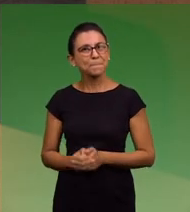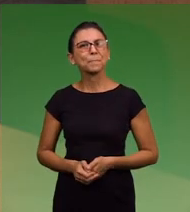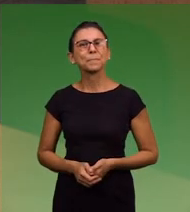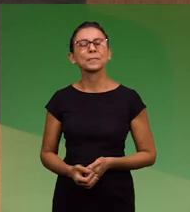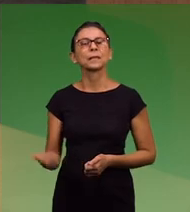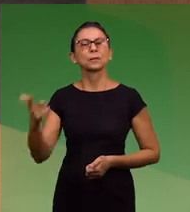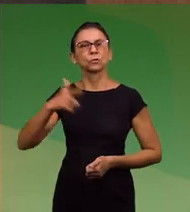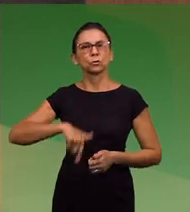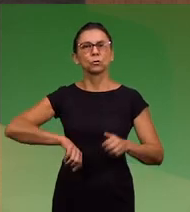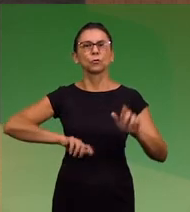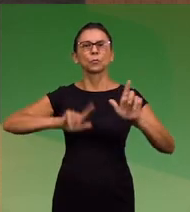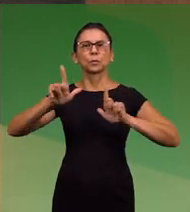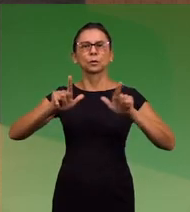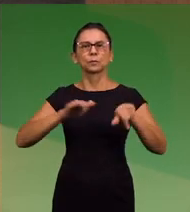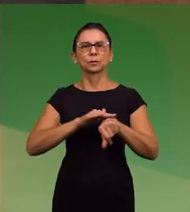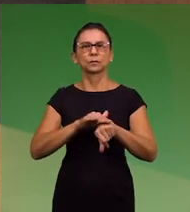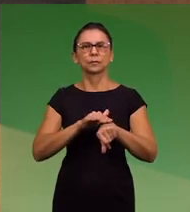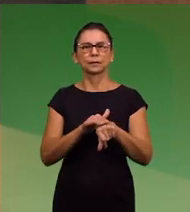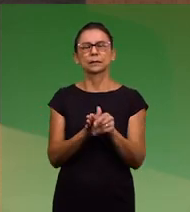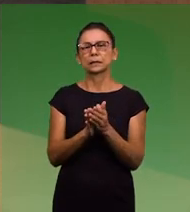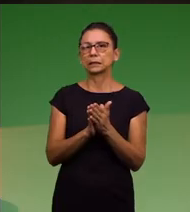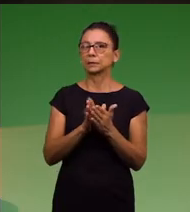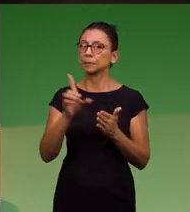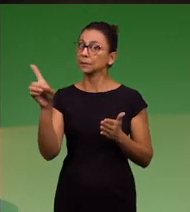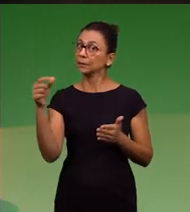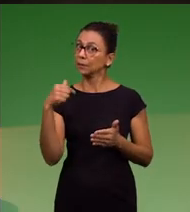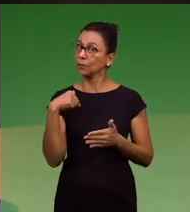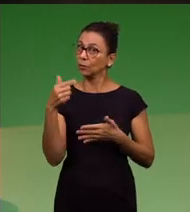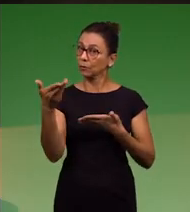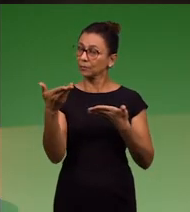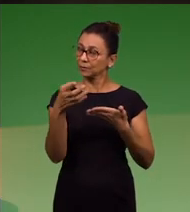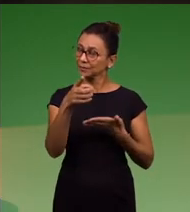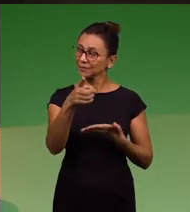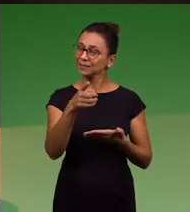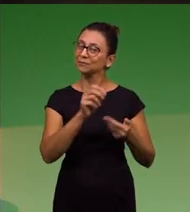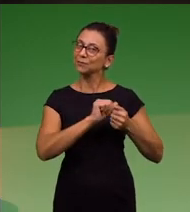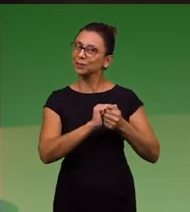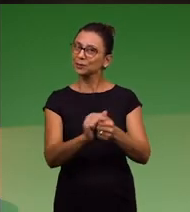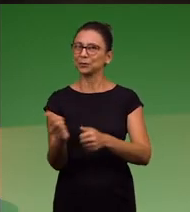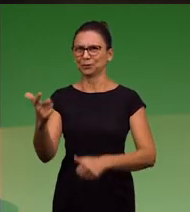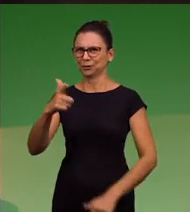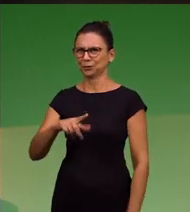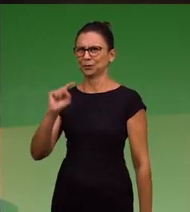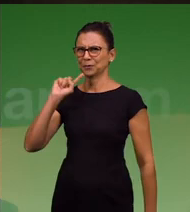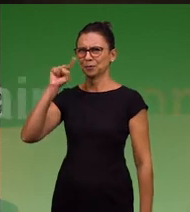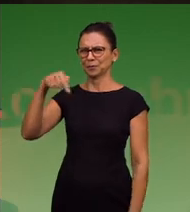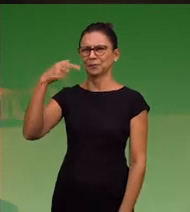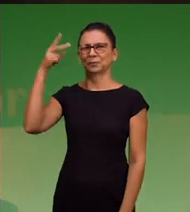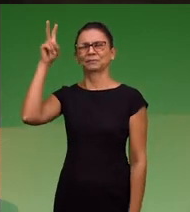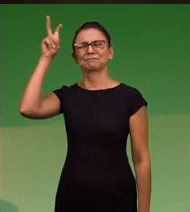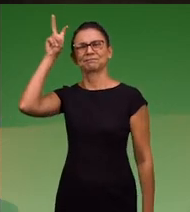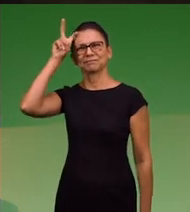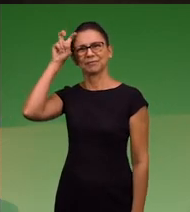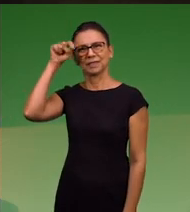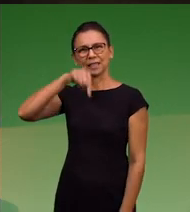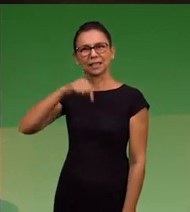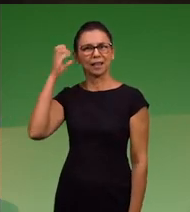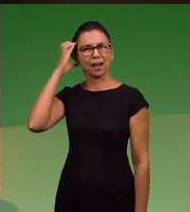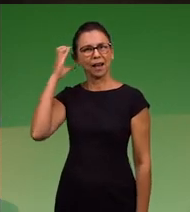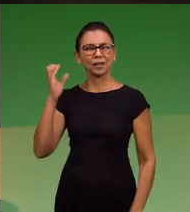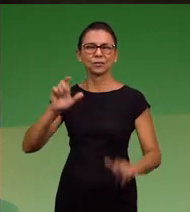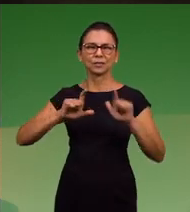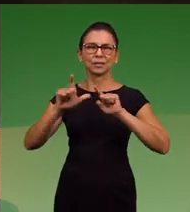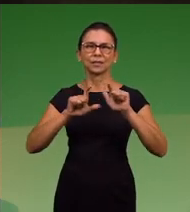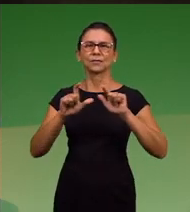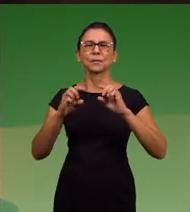do programa Conversas Bíblicas. E eu convido você a estarmos juntos mais uma vez na próxima quinta-feira, aqui pela Rádio e